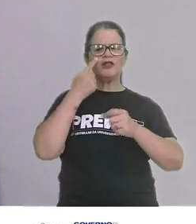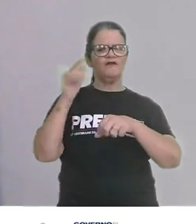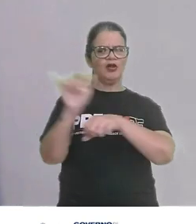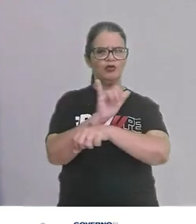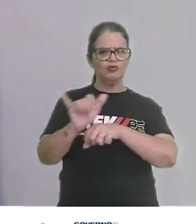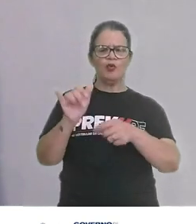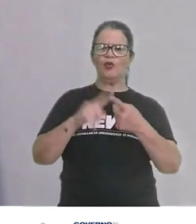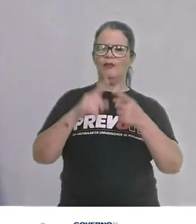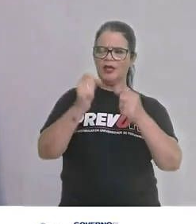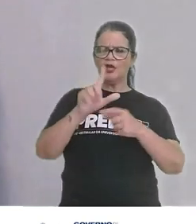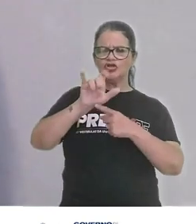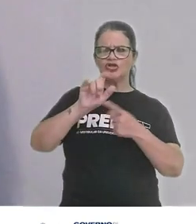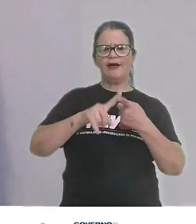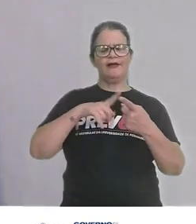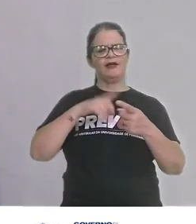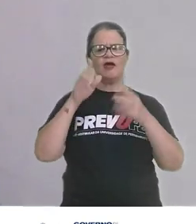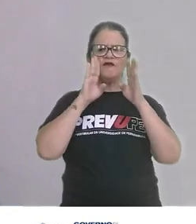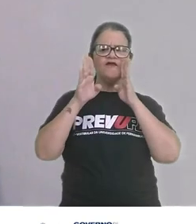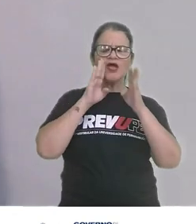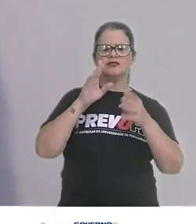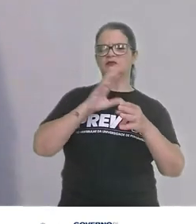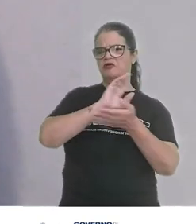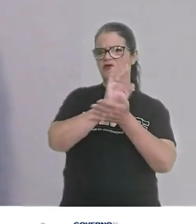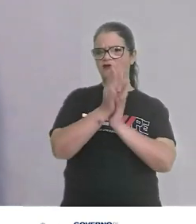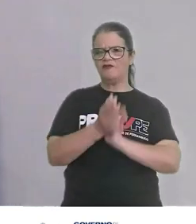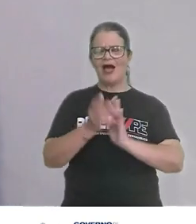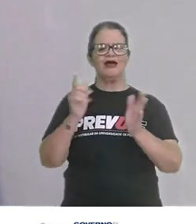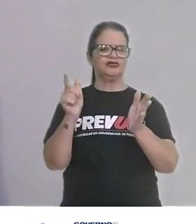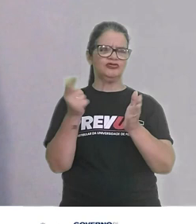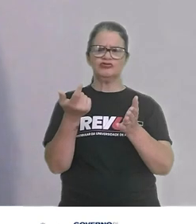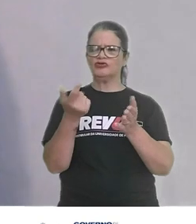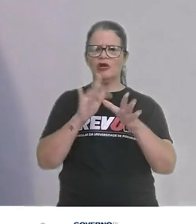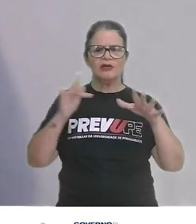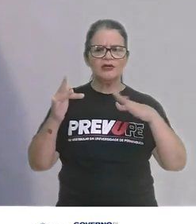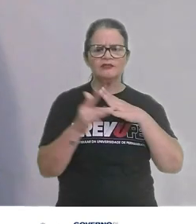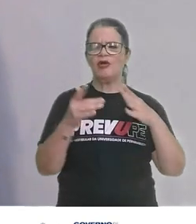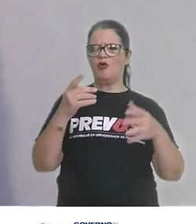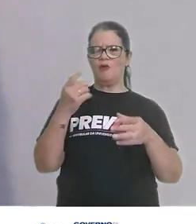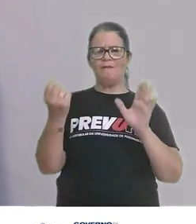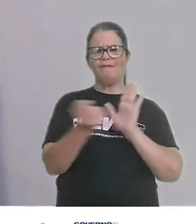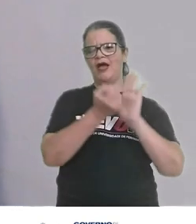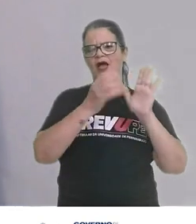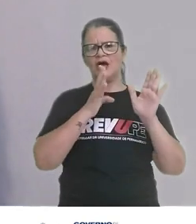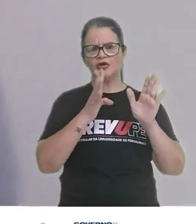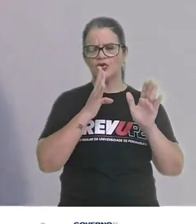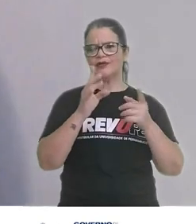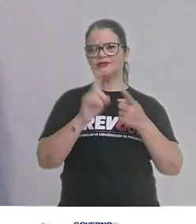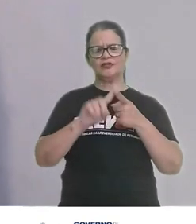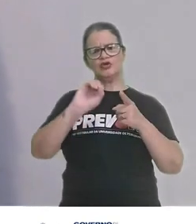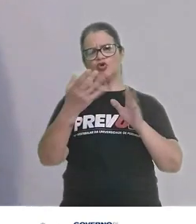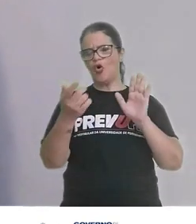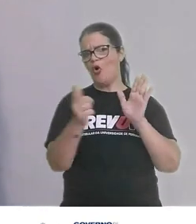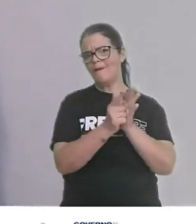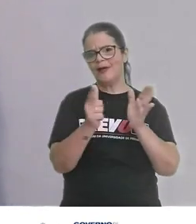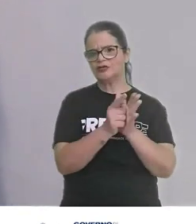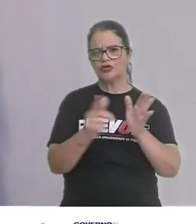YouTube, no Instagram, no Facebook, várias páginas de várias marcas conhecidas, ou páginas